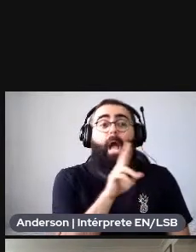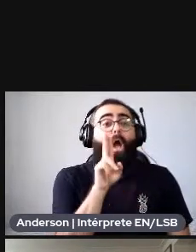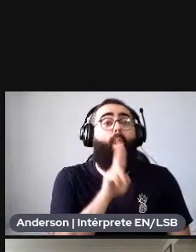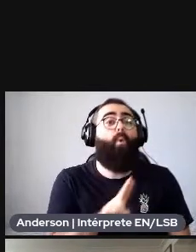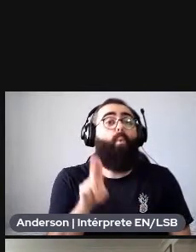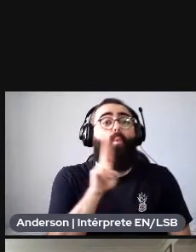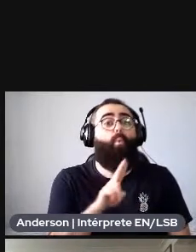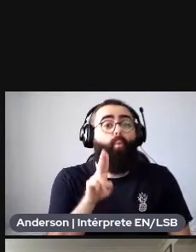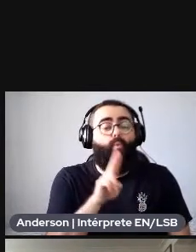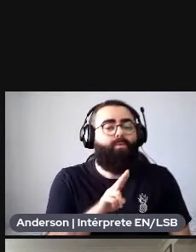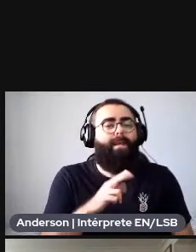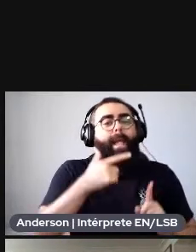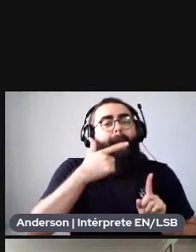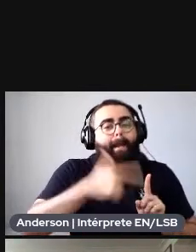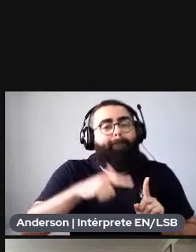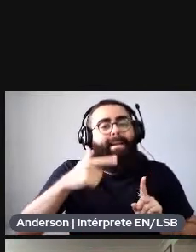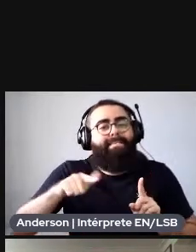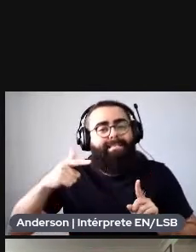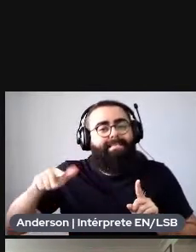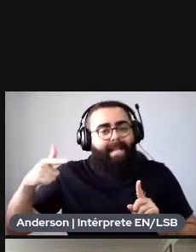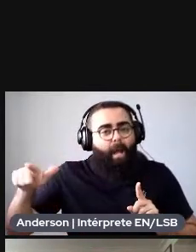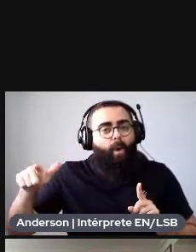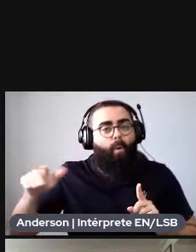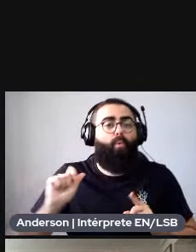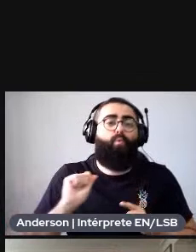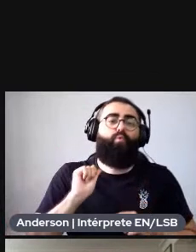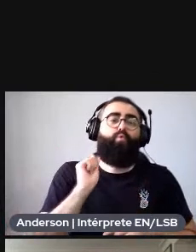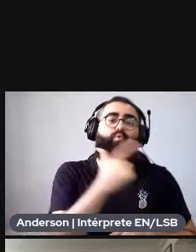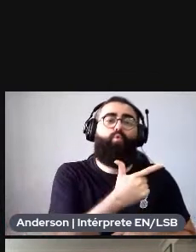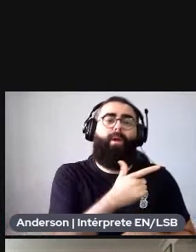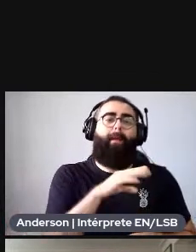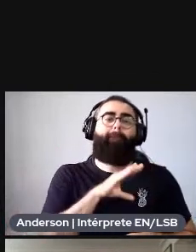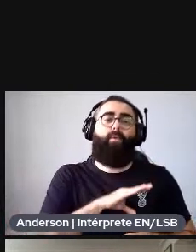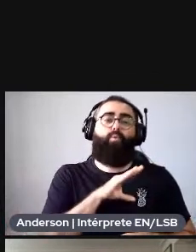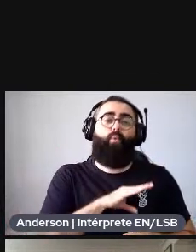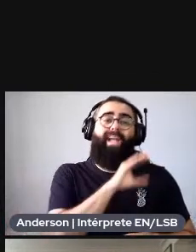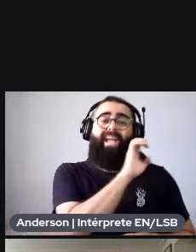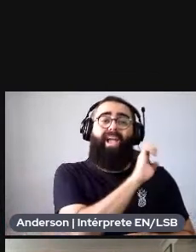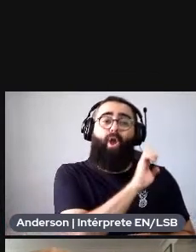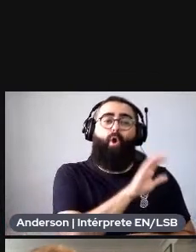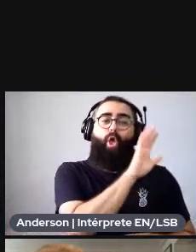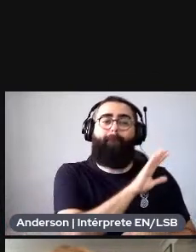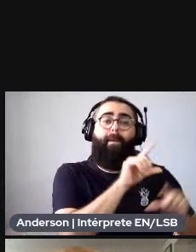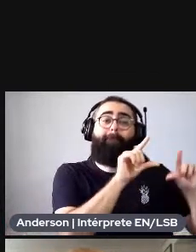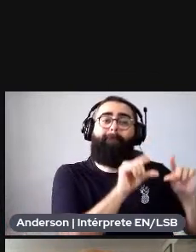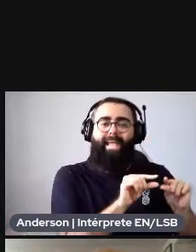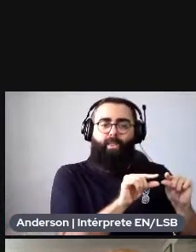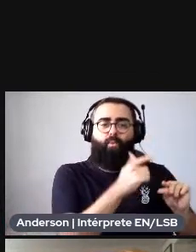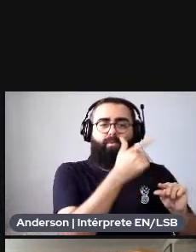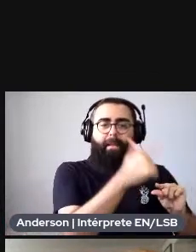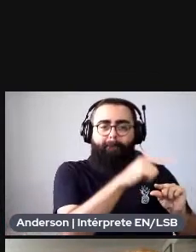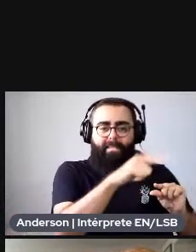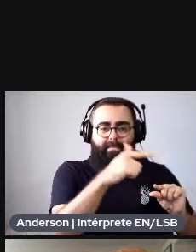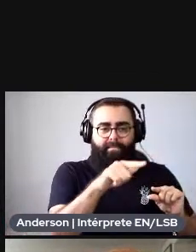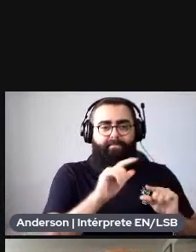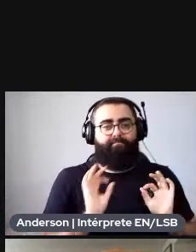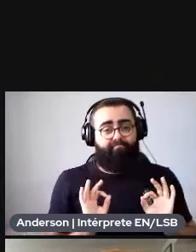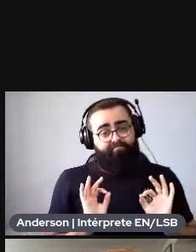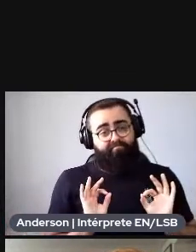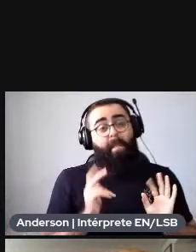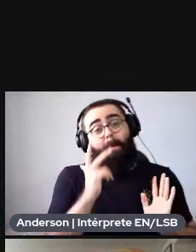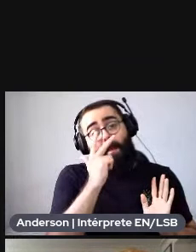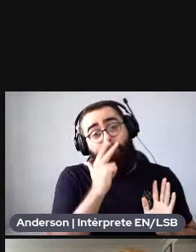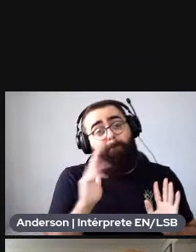língua portuguesa na sua variedade europeia. Portanto, parece, de facto, que é esta a